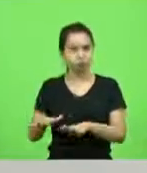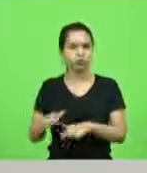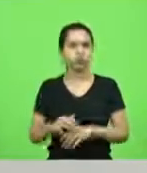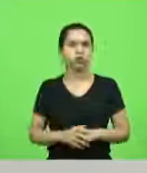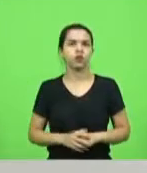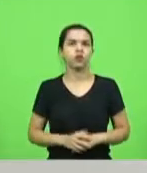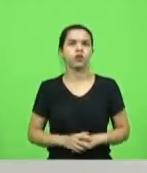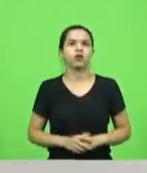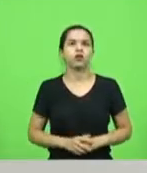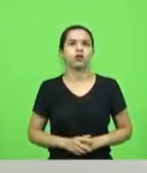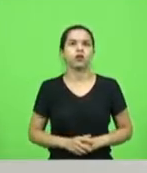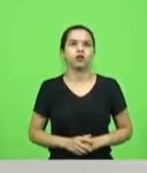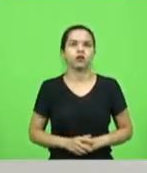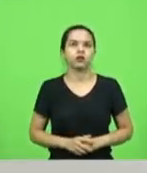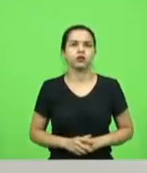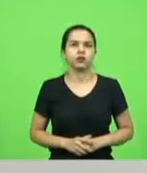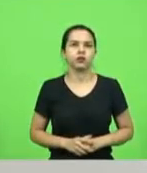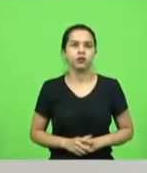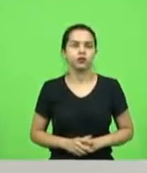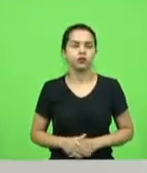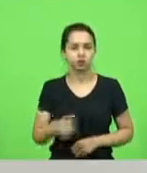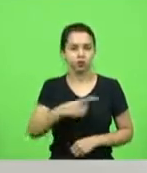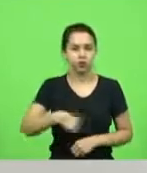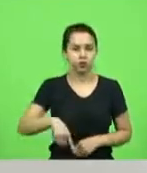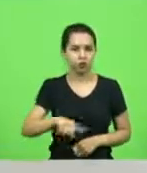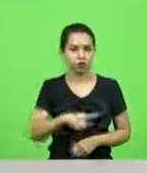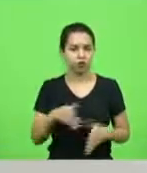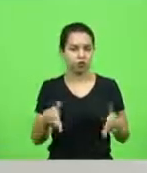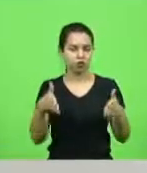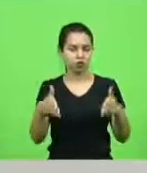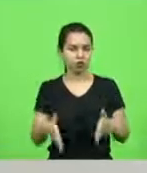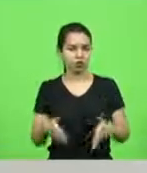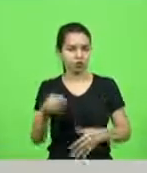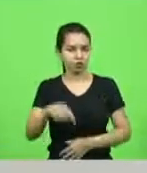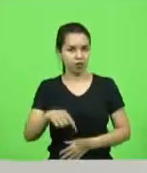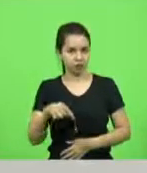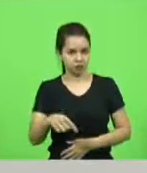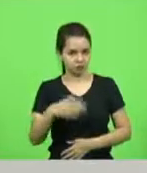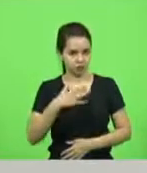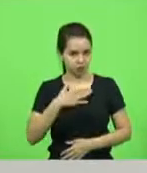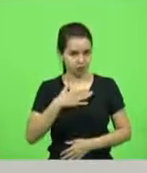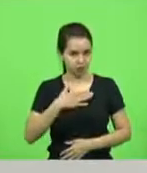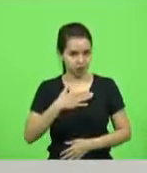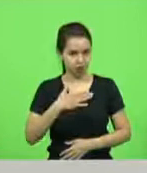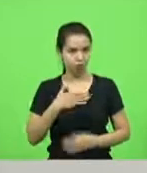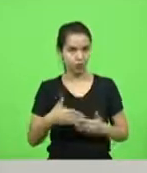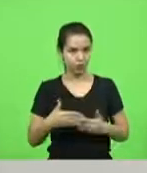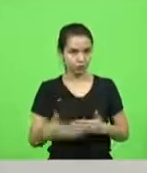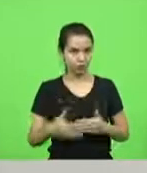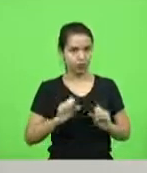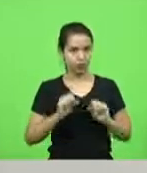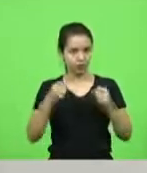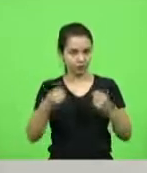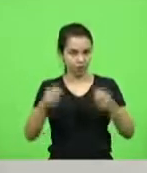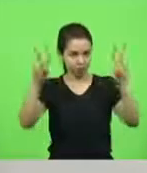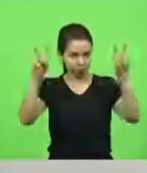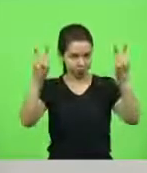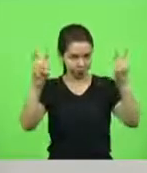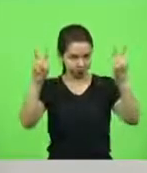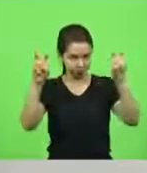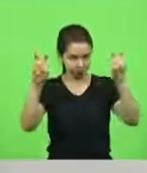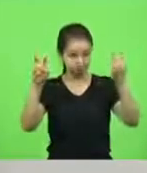citá-lo e nós chegamos aqui no meu caso cheguei aqui defendendo uma bandeira que diz que